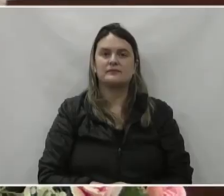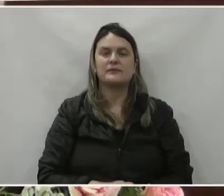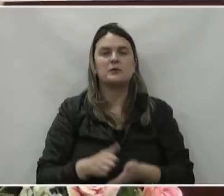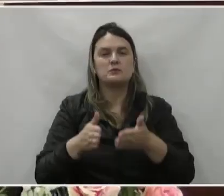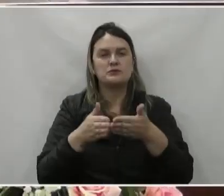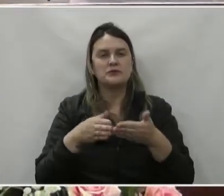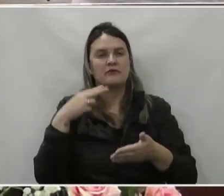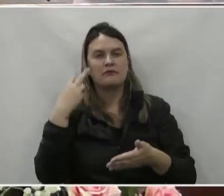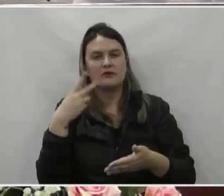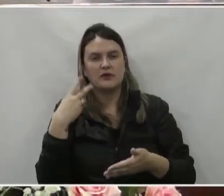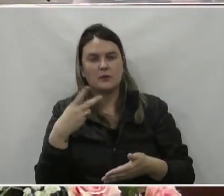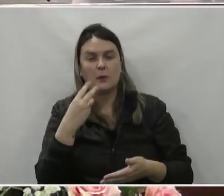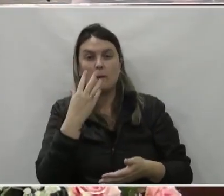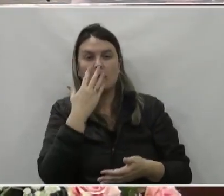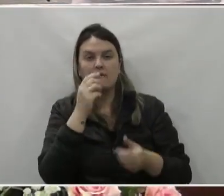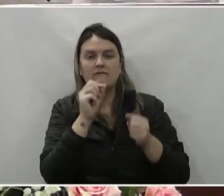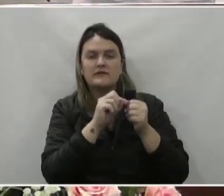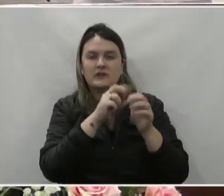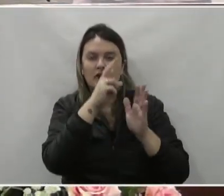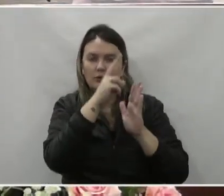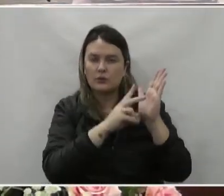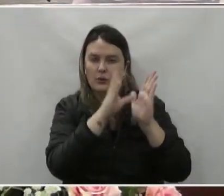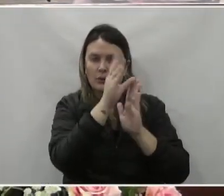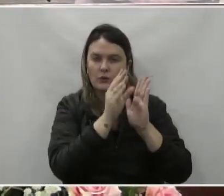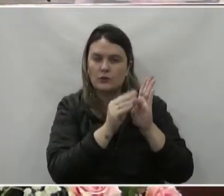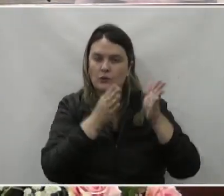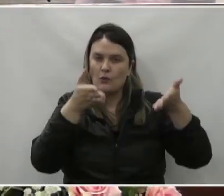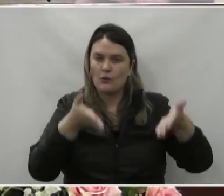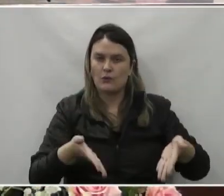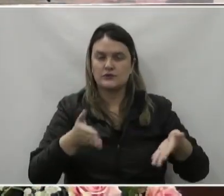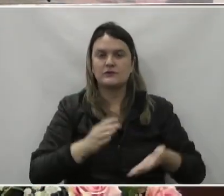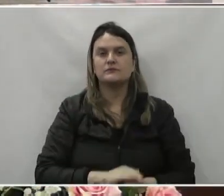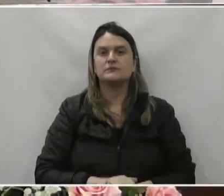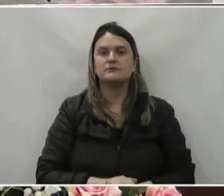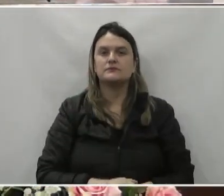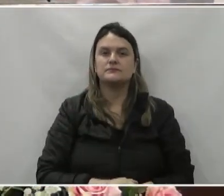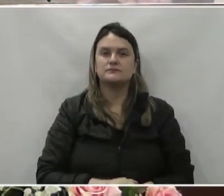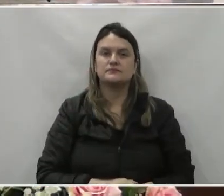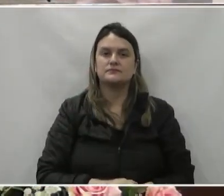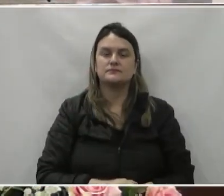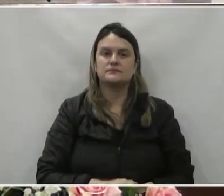Peço ao vereador Marcos Borracha Caos que proceda à leitura dos itens constantes do expediente do dia.